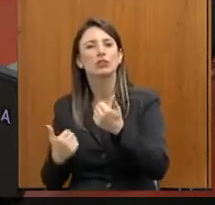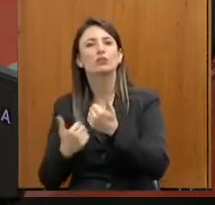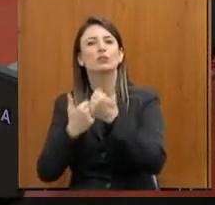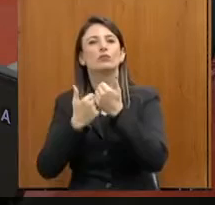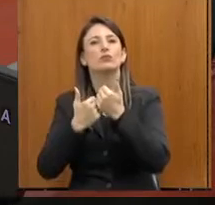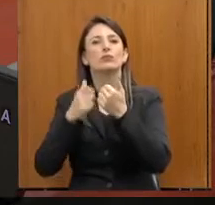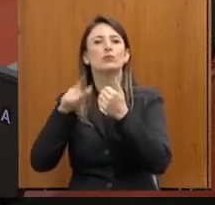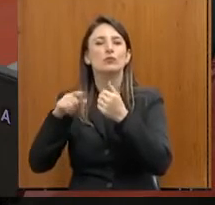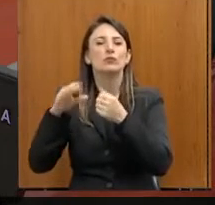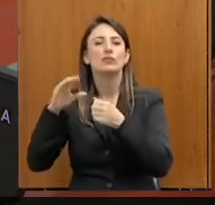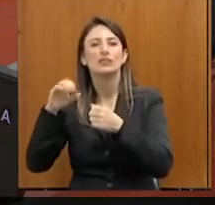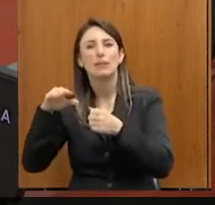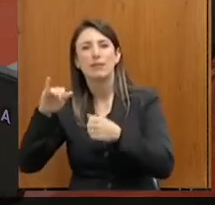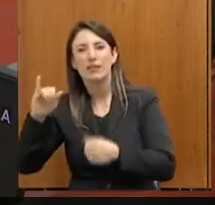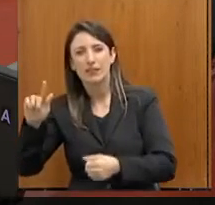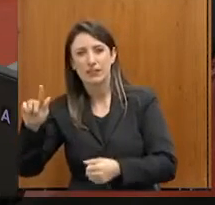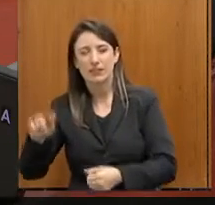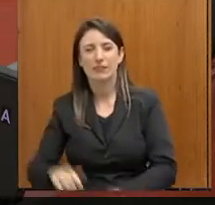Cemig